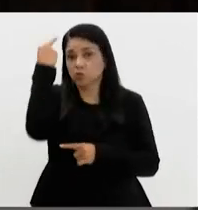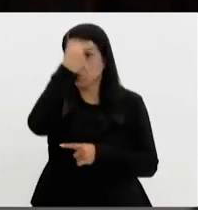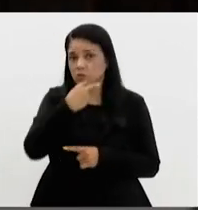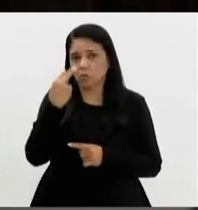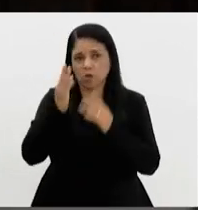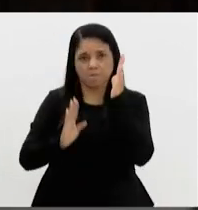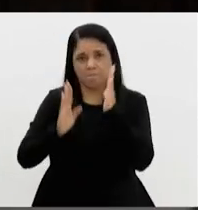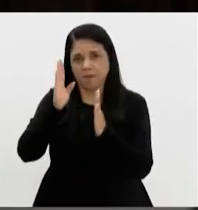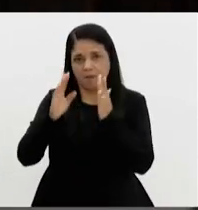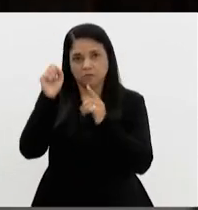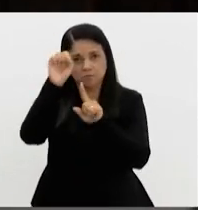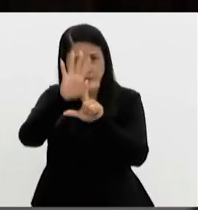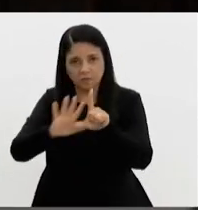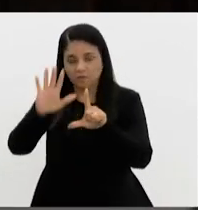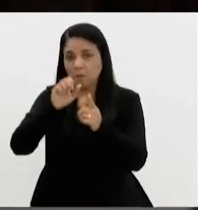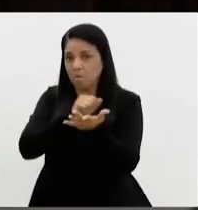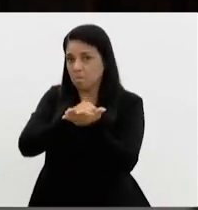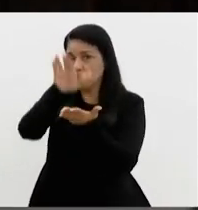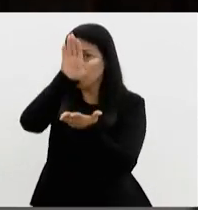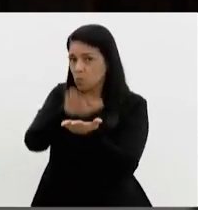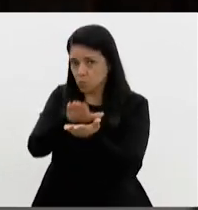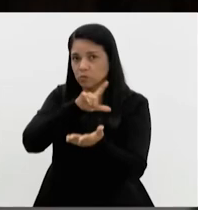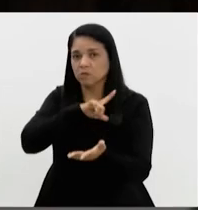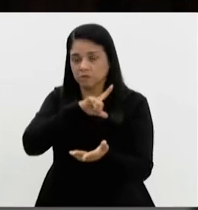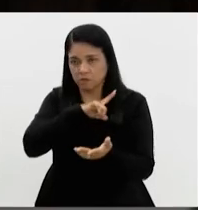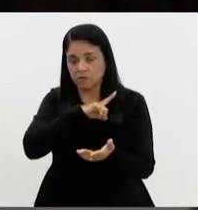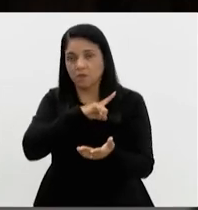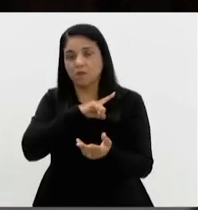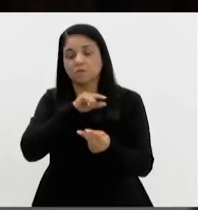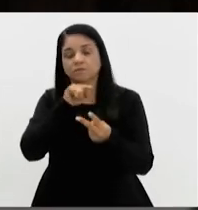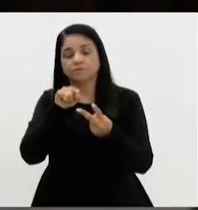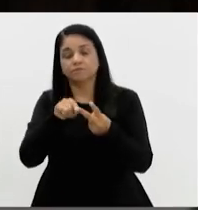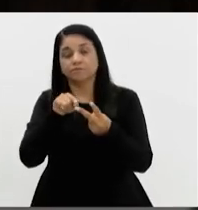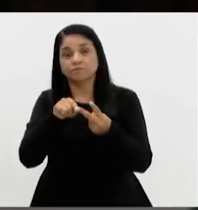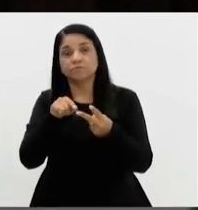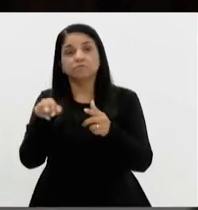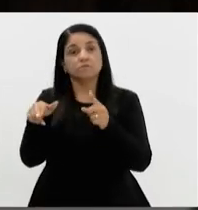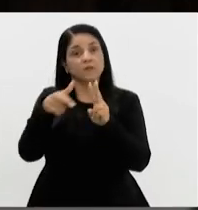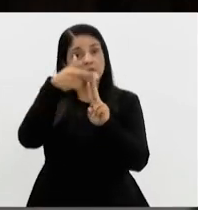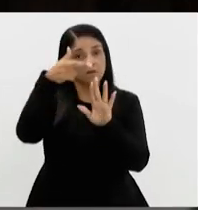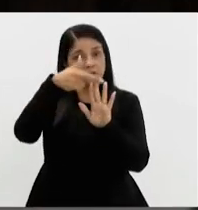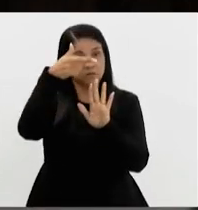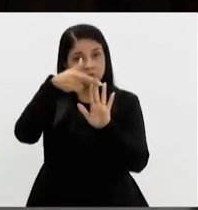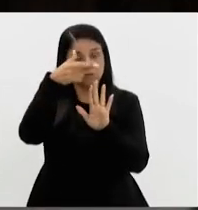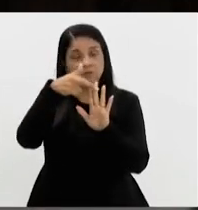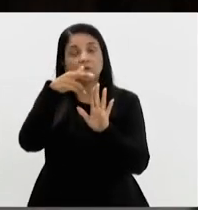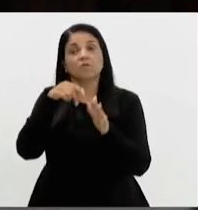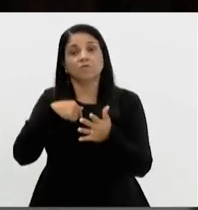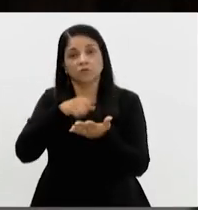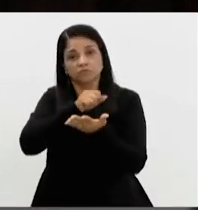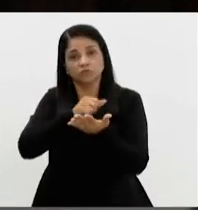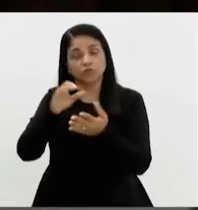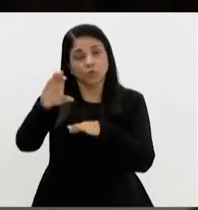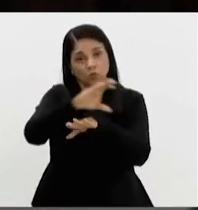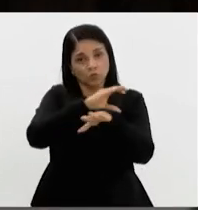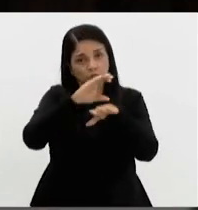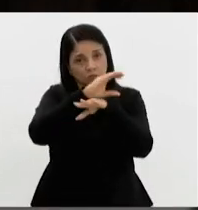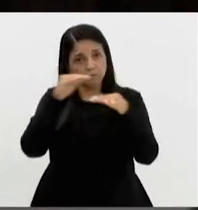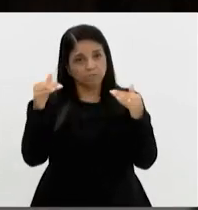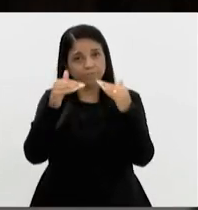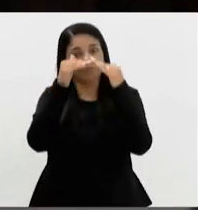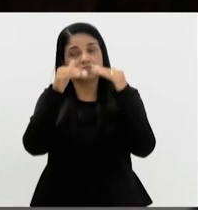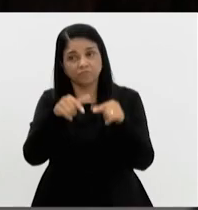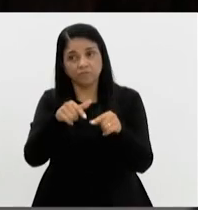pelas plataformas sobre pena de multa essa resolução foi avo de ação direta de inconstitucionalidade e naquela ocasião